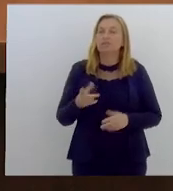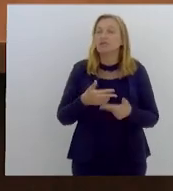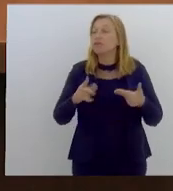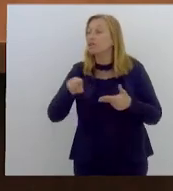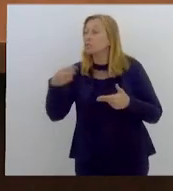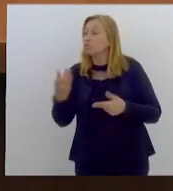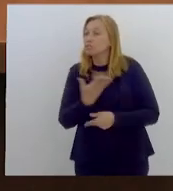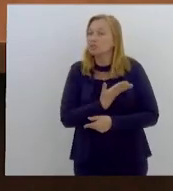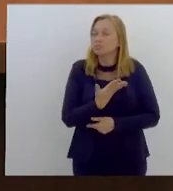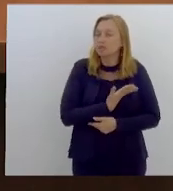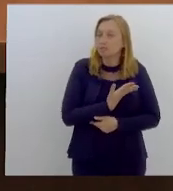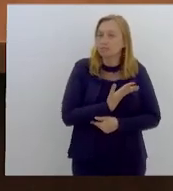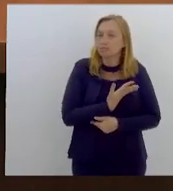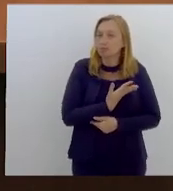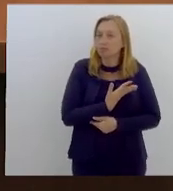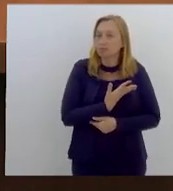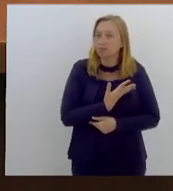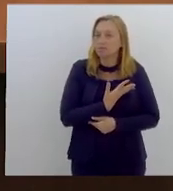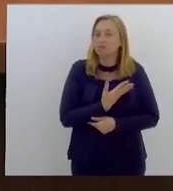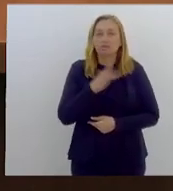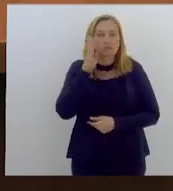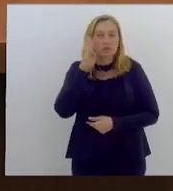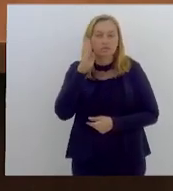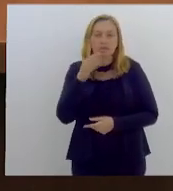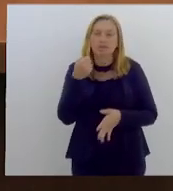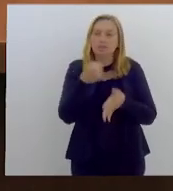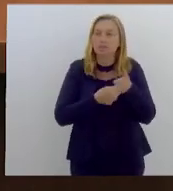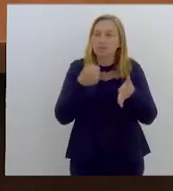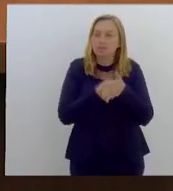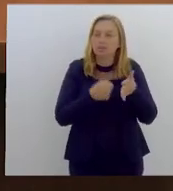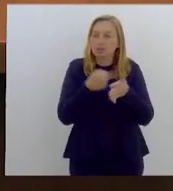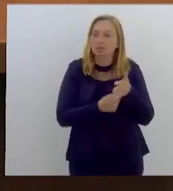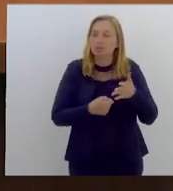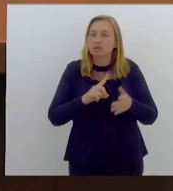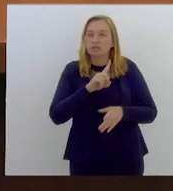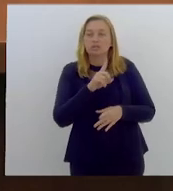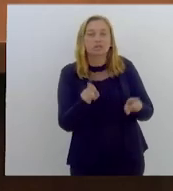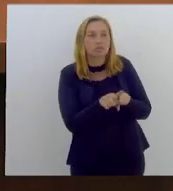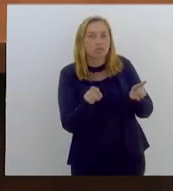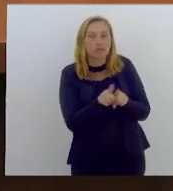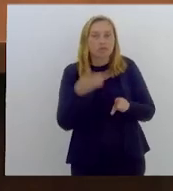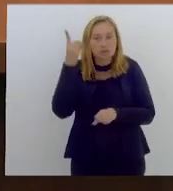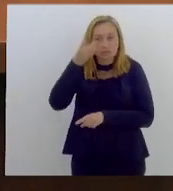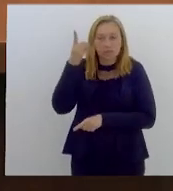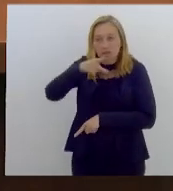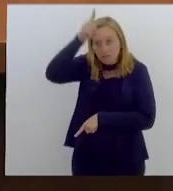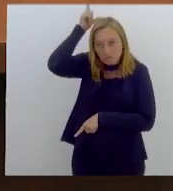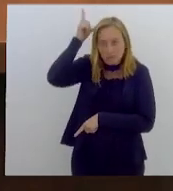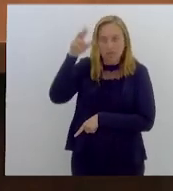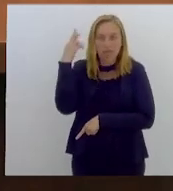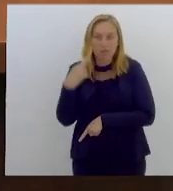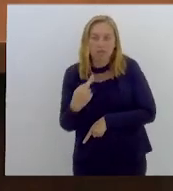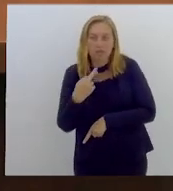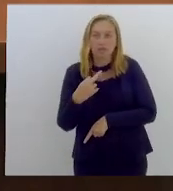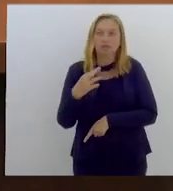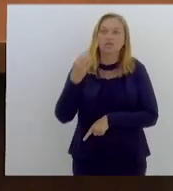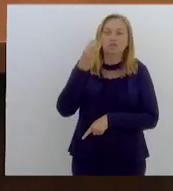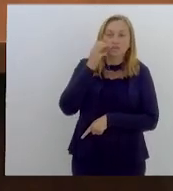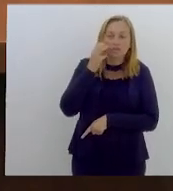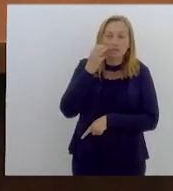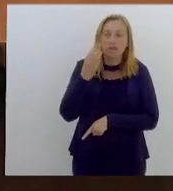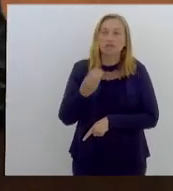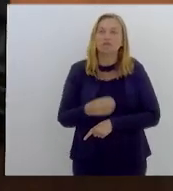outros companheiros que foram fundamentais nessa luta, assim como os deputados Luiz Paulo, Renata Souza, Valdeque